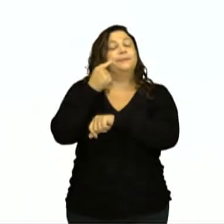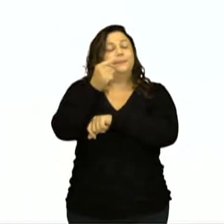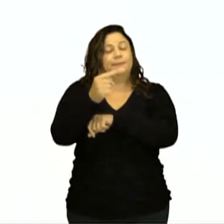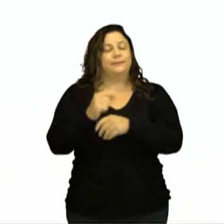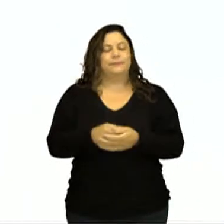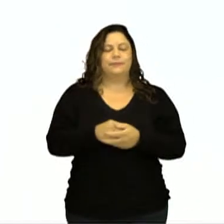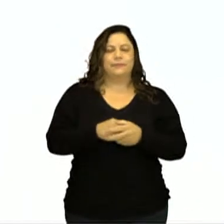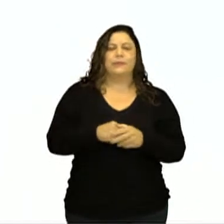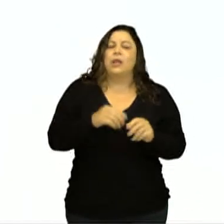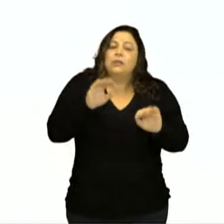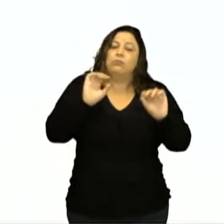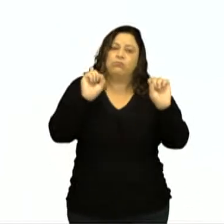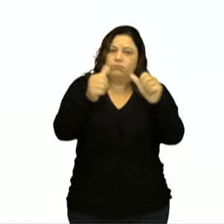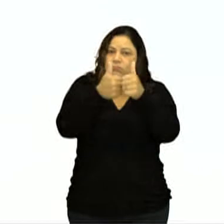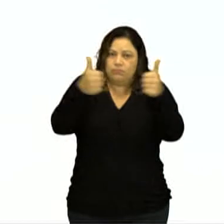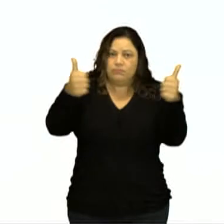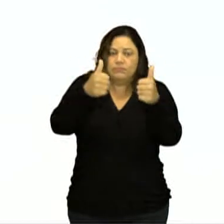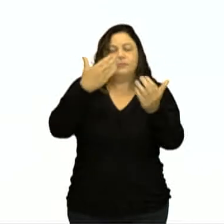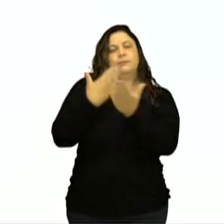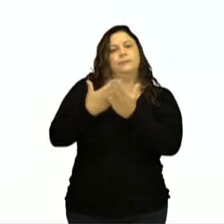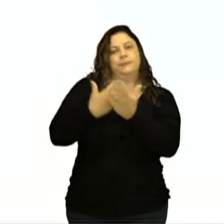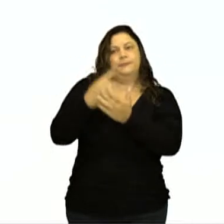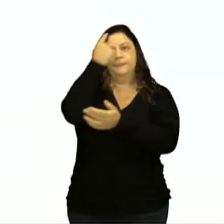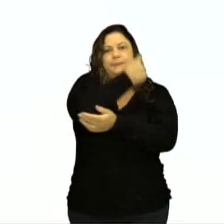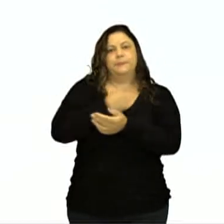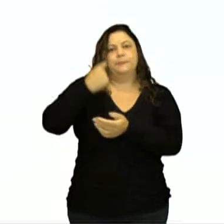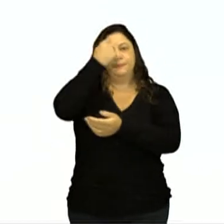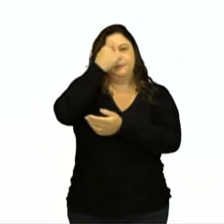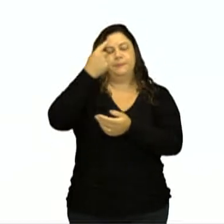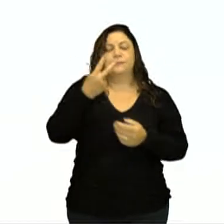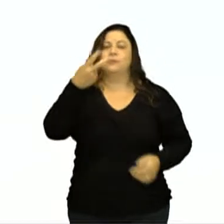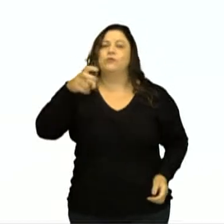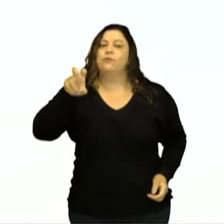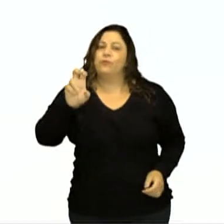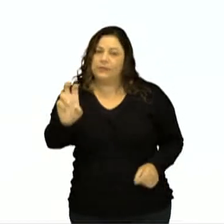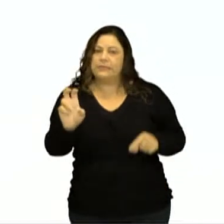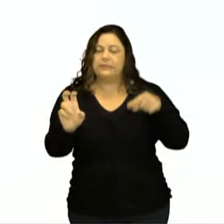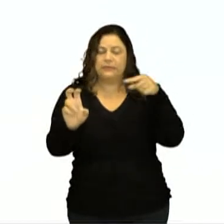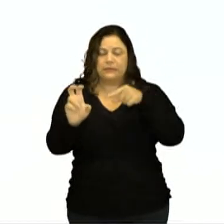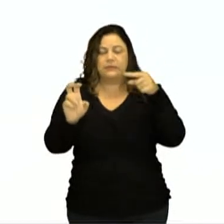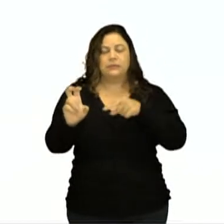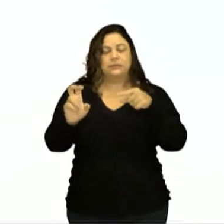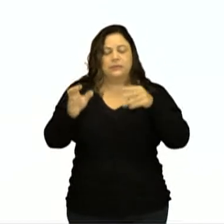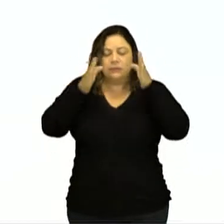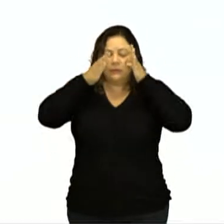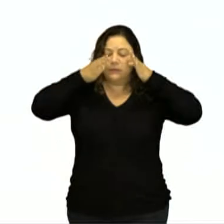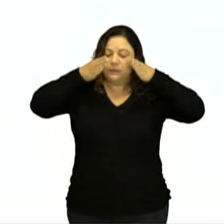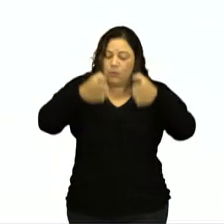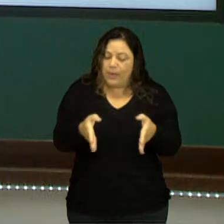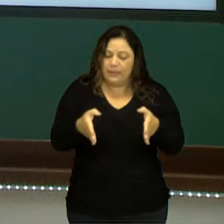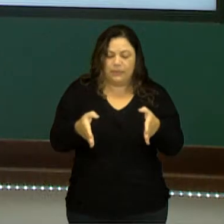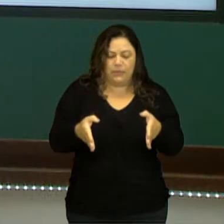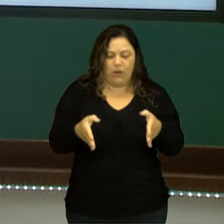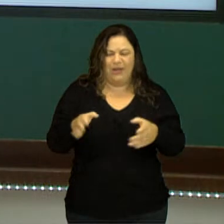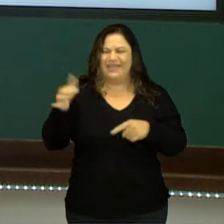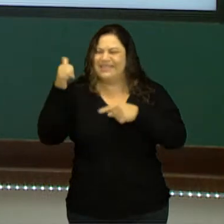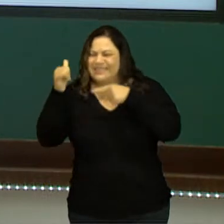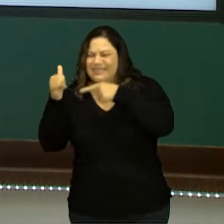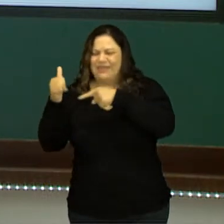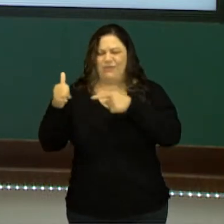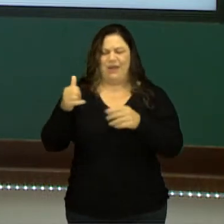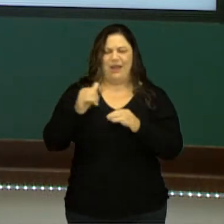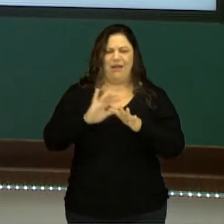aí que eu vou estudar durante uma hora. Estudo durante 25 minutos, de forma concentrada, né? Nada de celular,